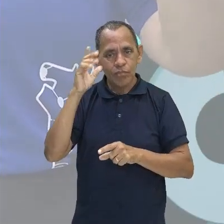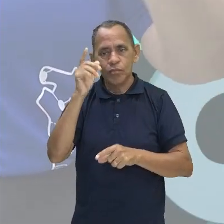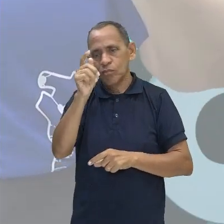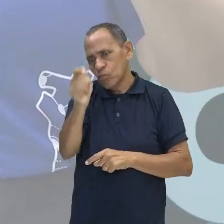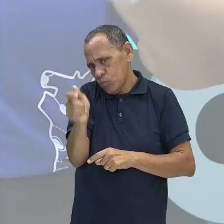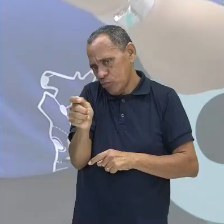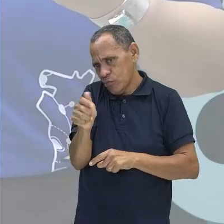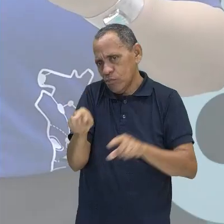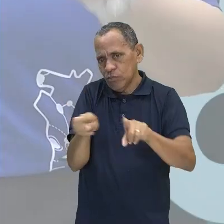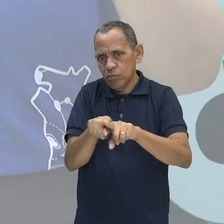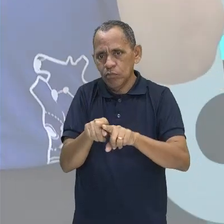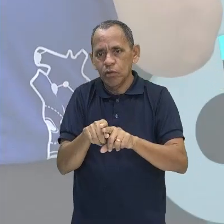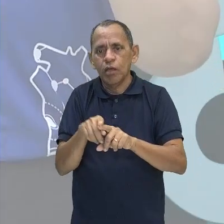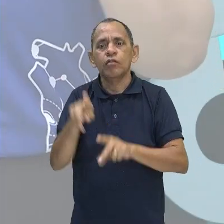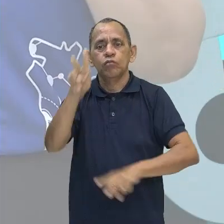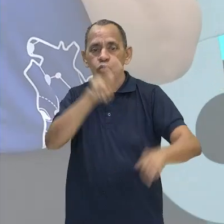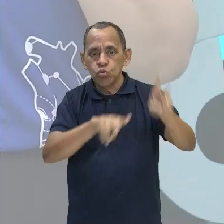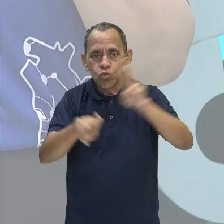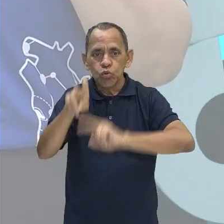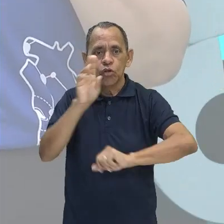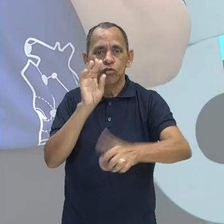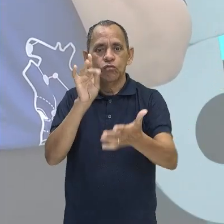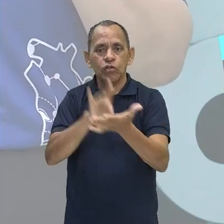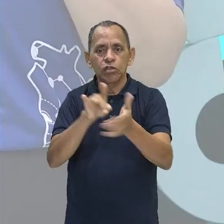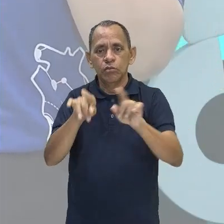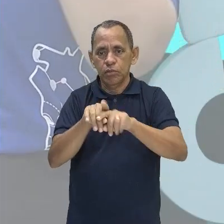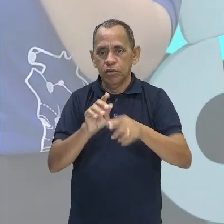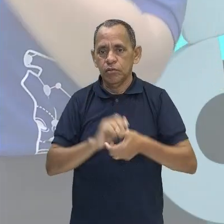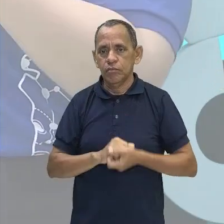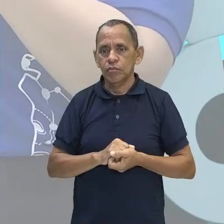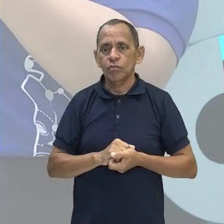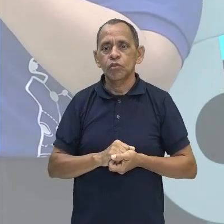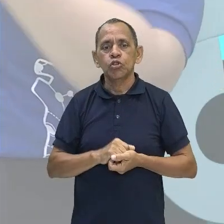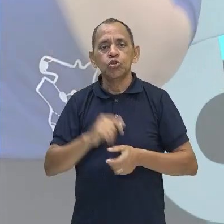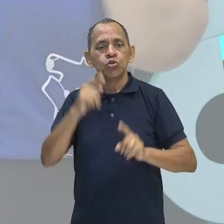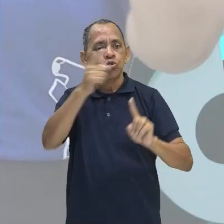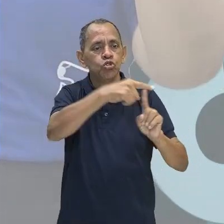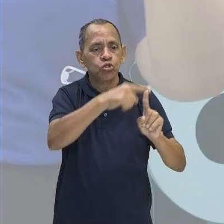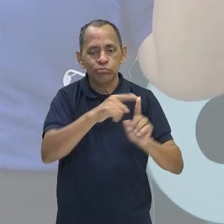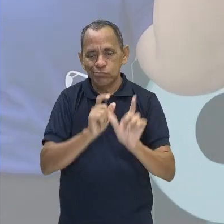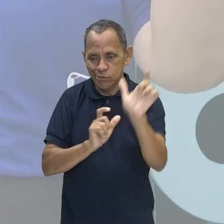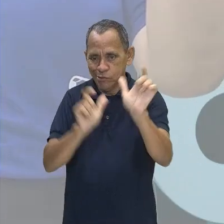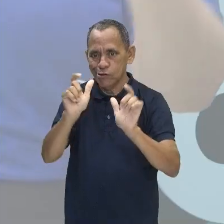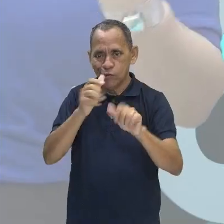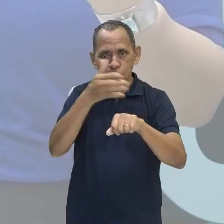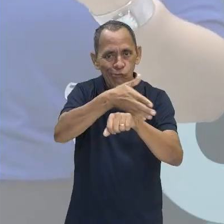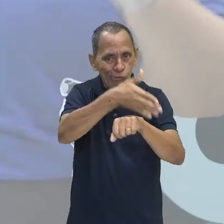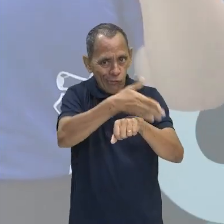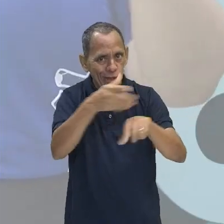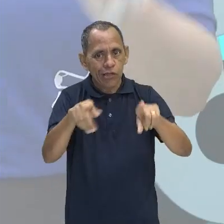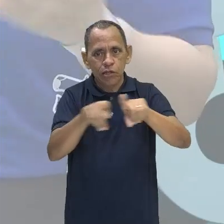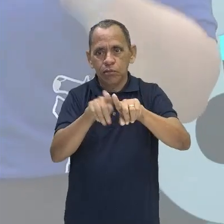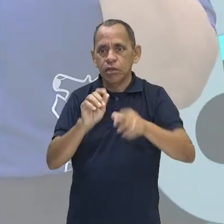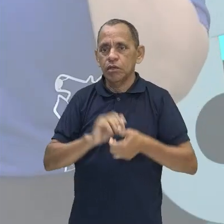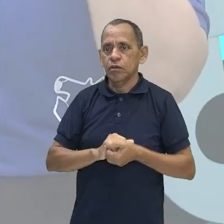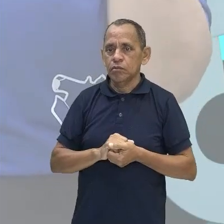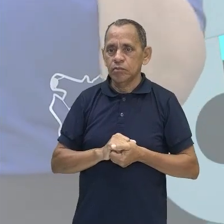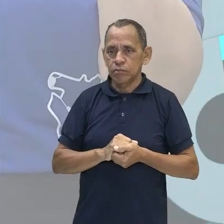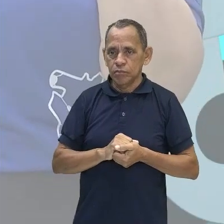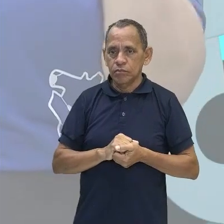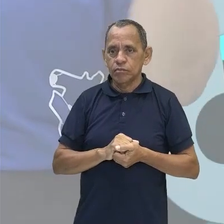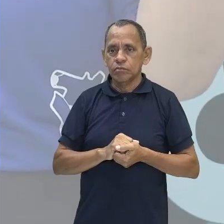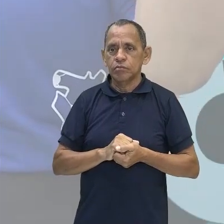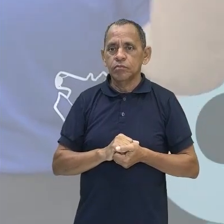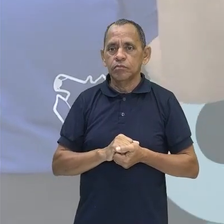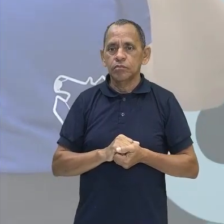são mais visuais. Eles, na forma de palavras, são menos frequentes e eles apresentam-se mais